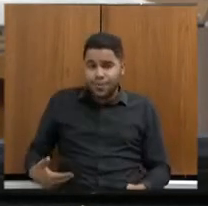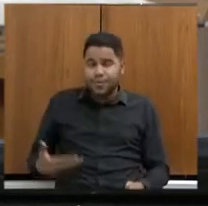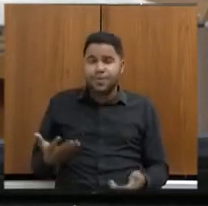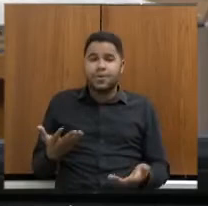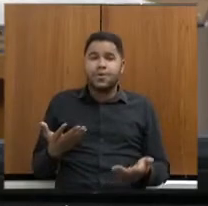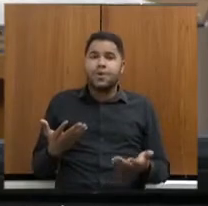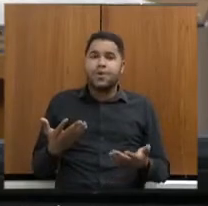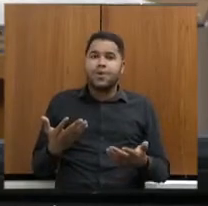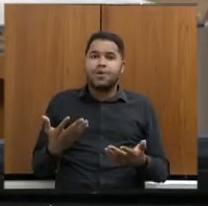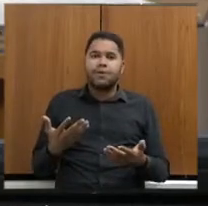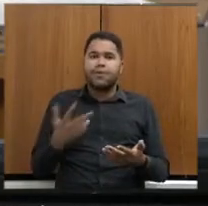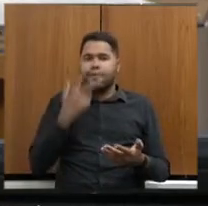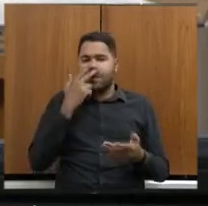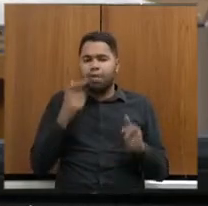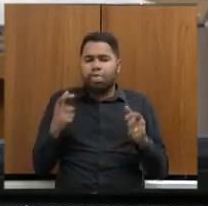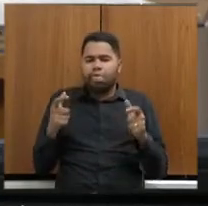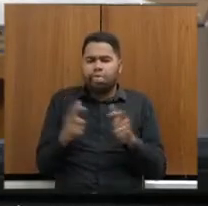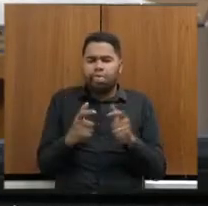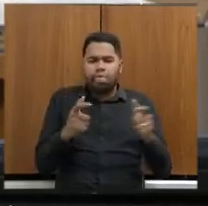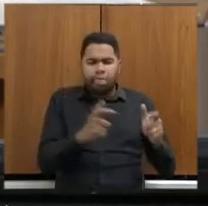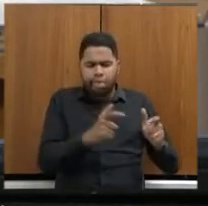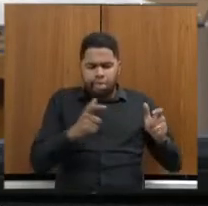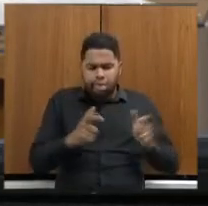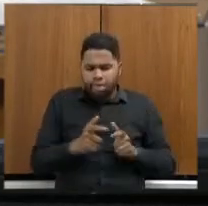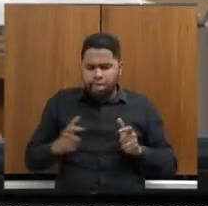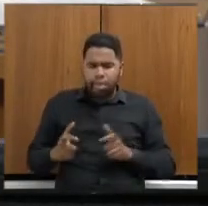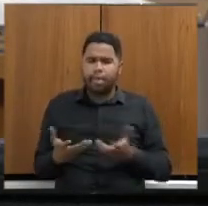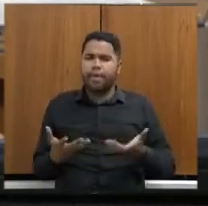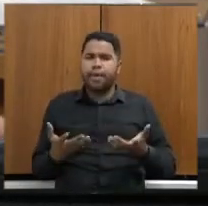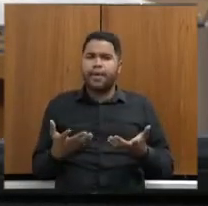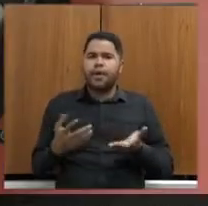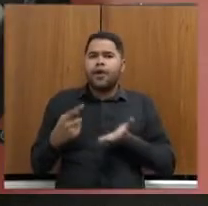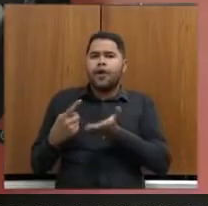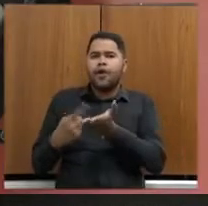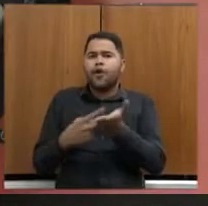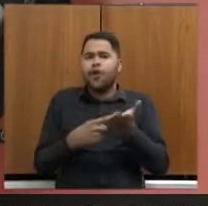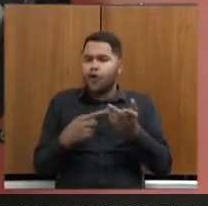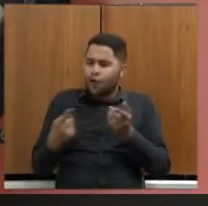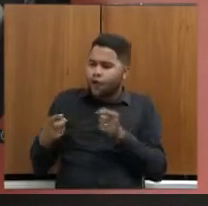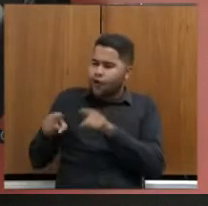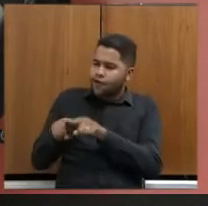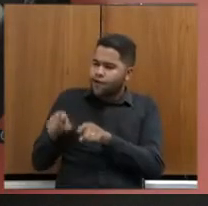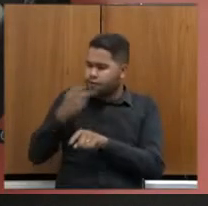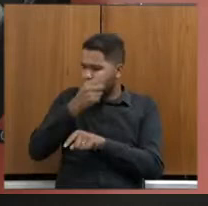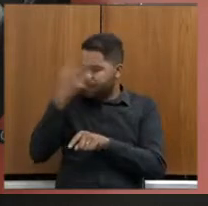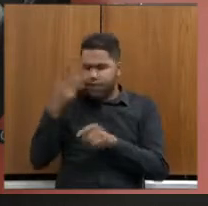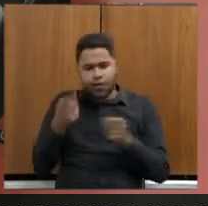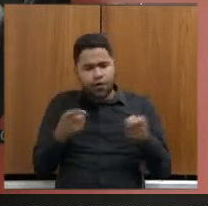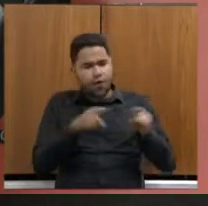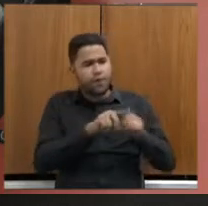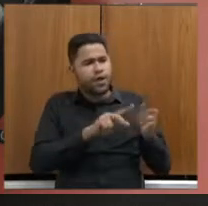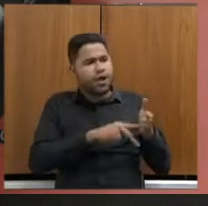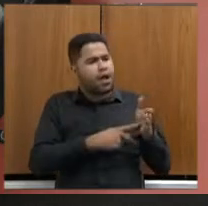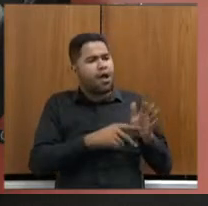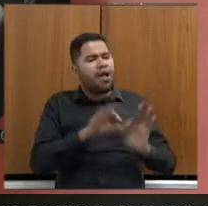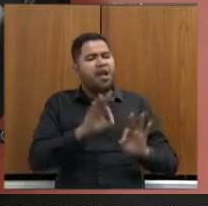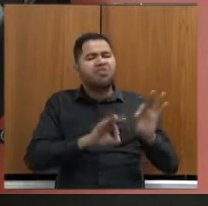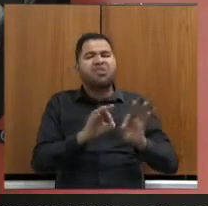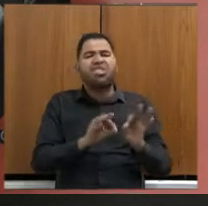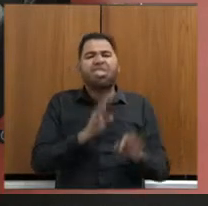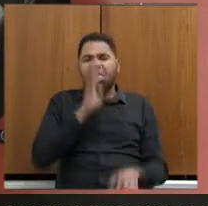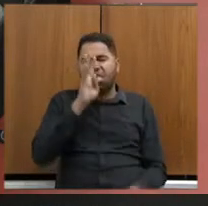ter esses cubículos mesmo para poder atender faz convênio com prefeitura aqui faz convênio com sindicato ali Ajeita o imóvel